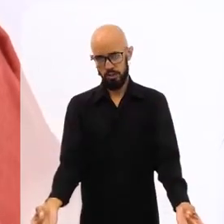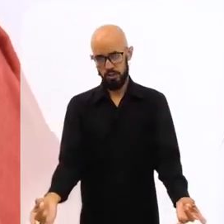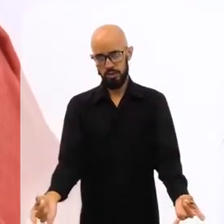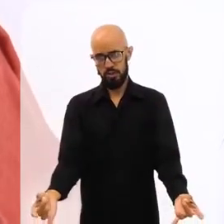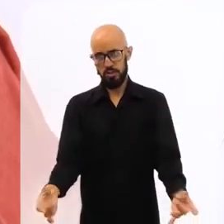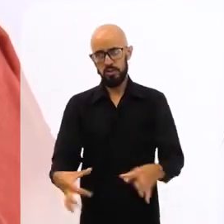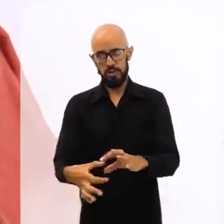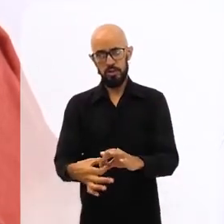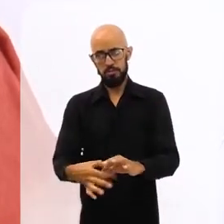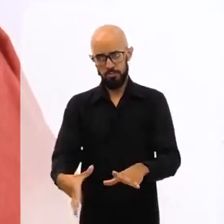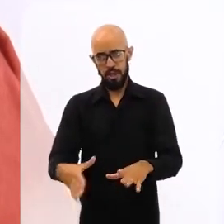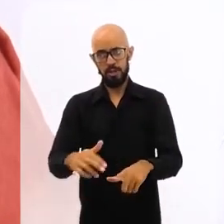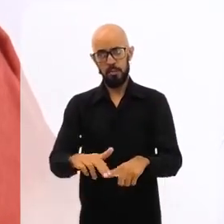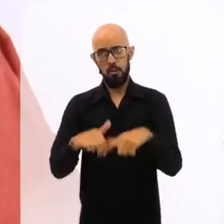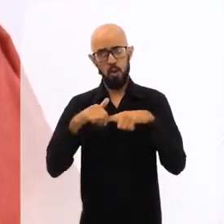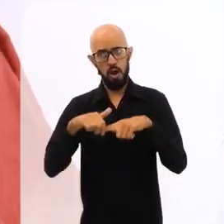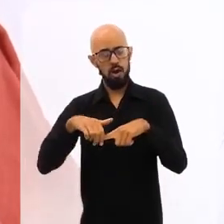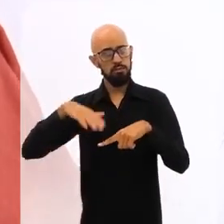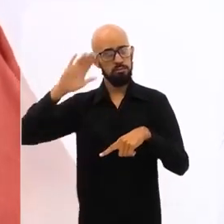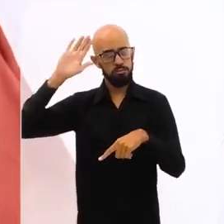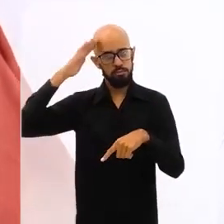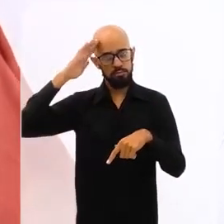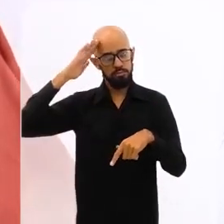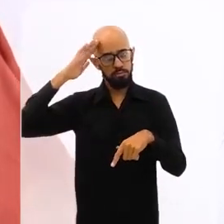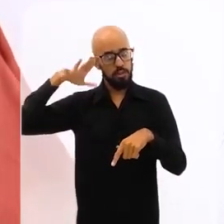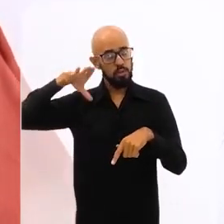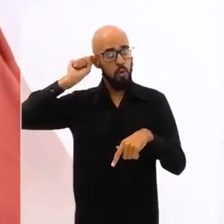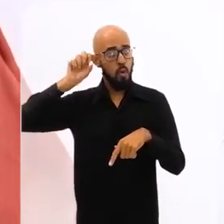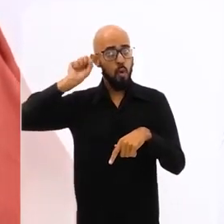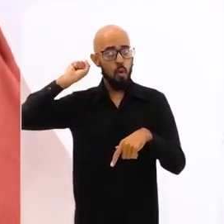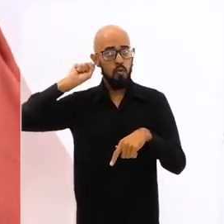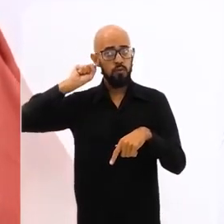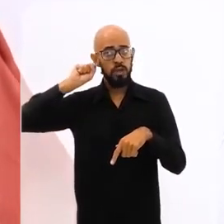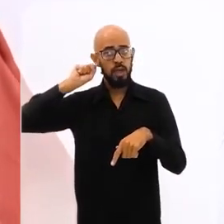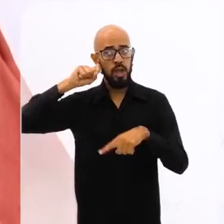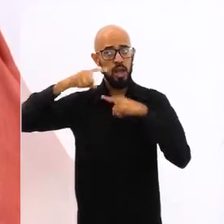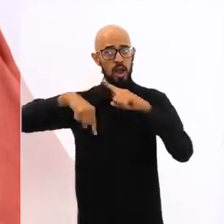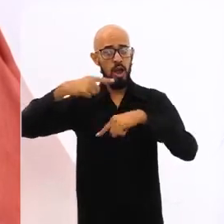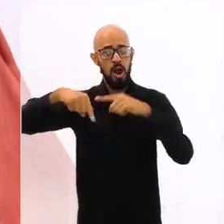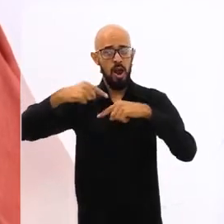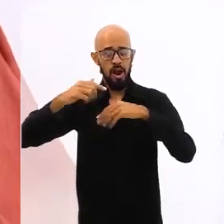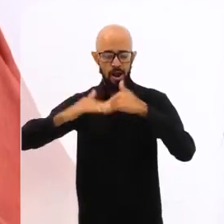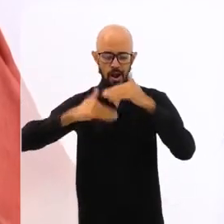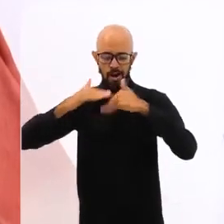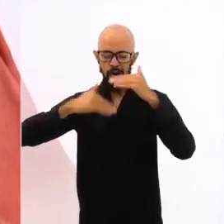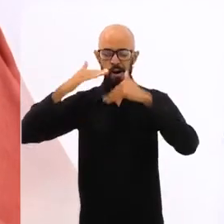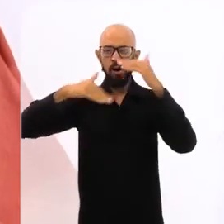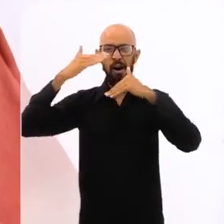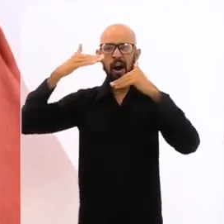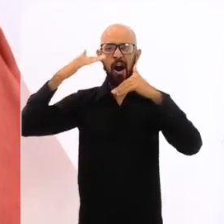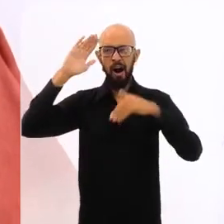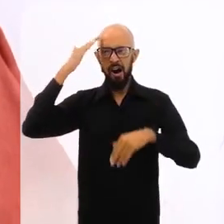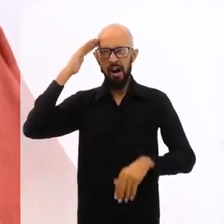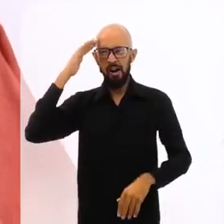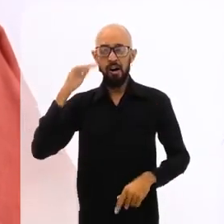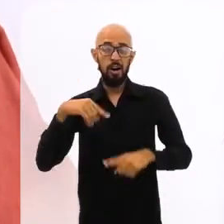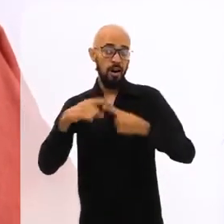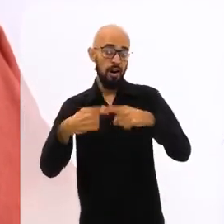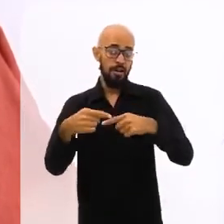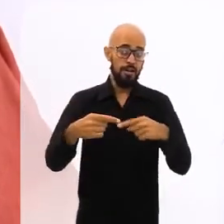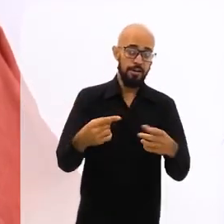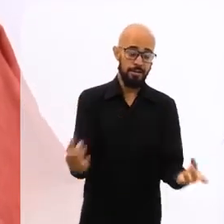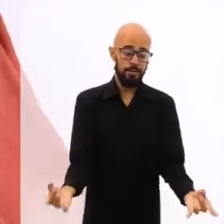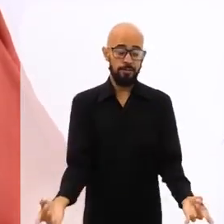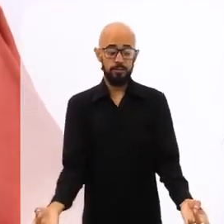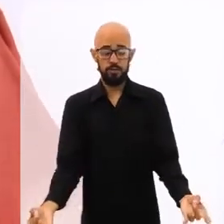se liberta através da compreensão. Primeiro ele escuta os ensinamentos, ele desenvolve uma compreensão e